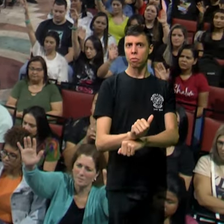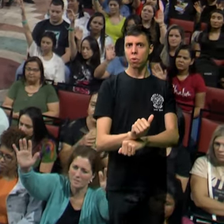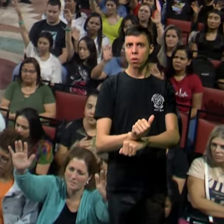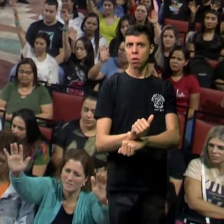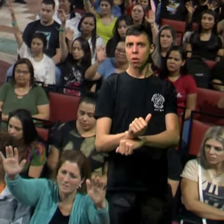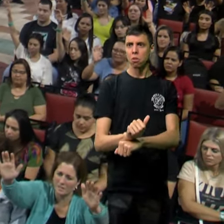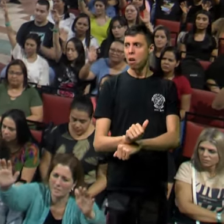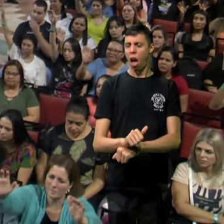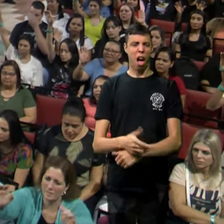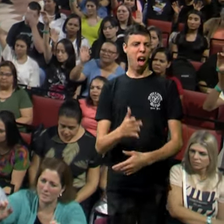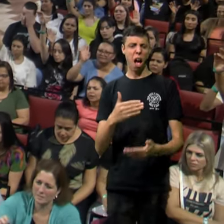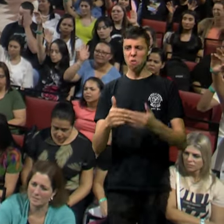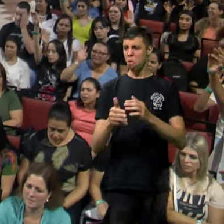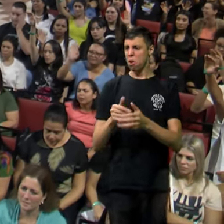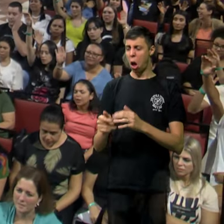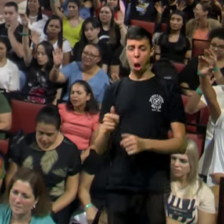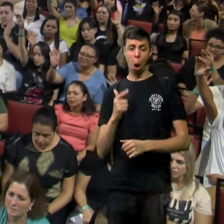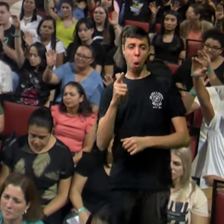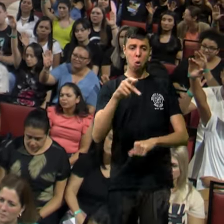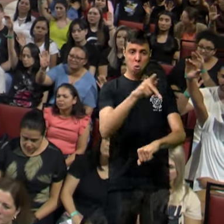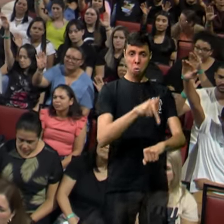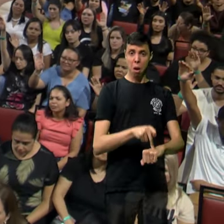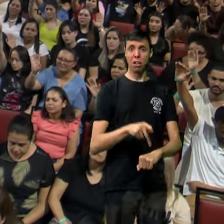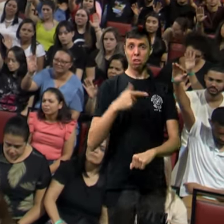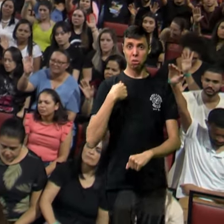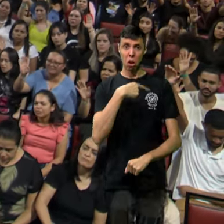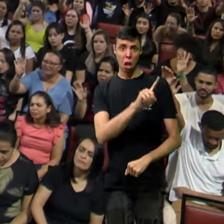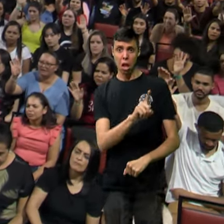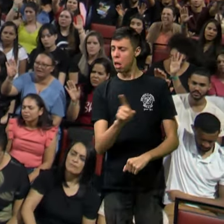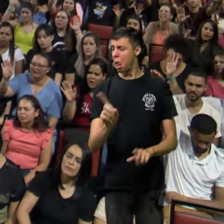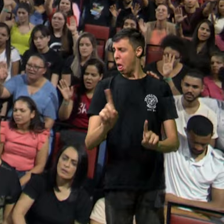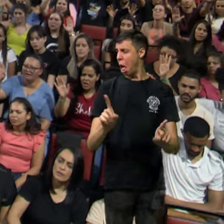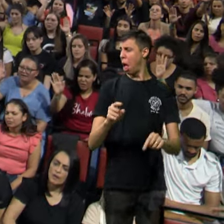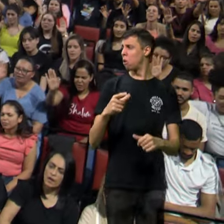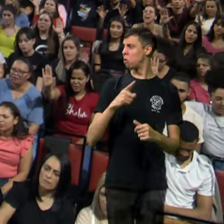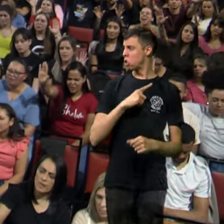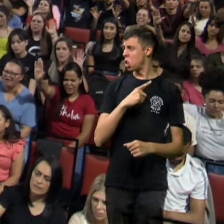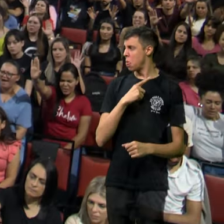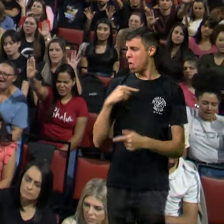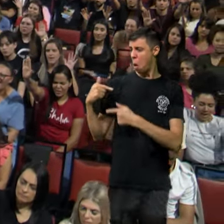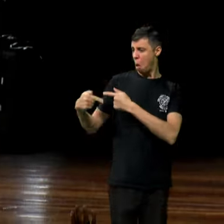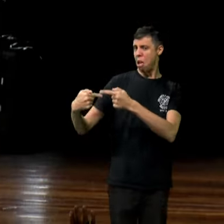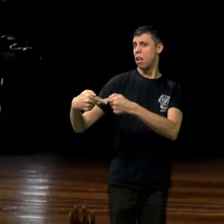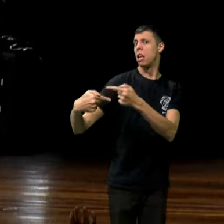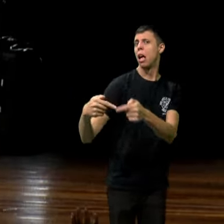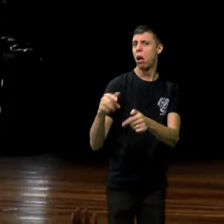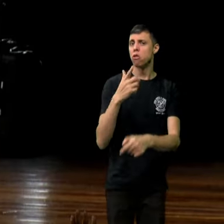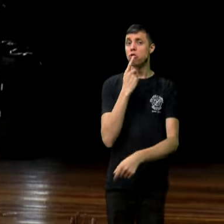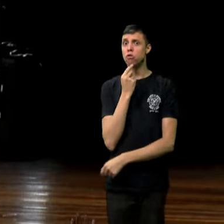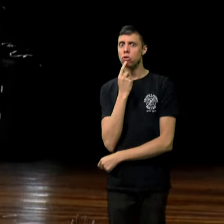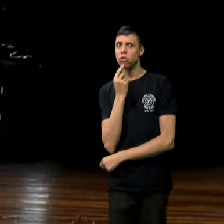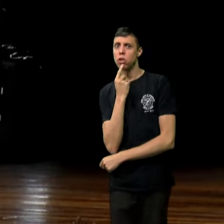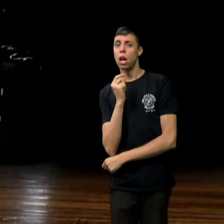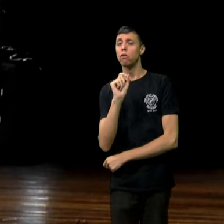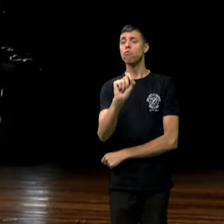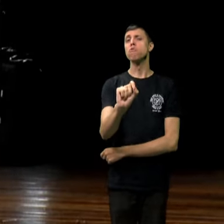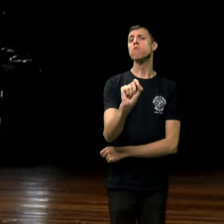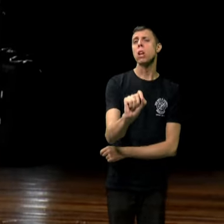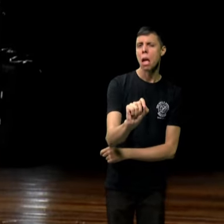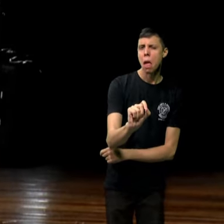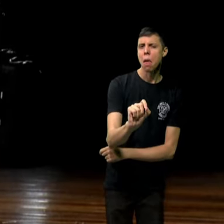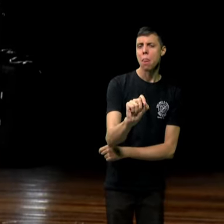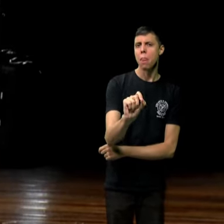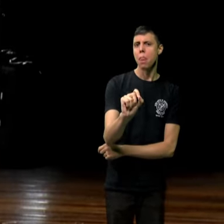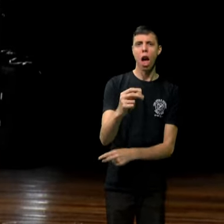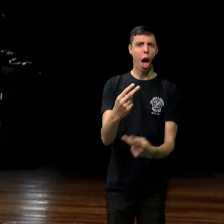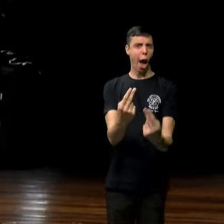visa nem passaporte israelita. Você já tem uma herança de sangue na genética espiritual tua. De você tem